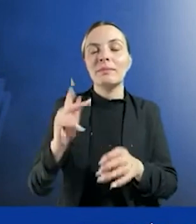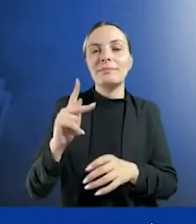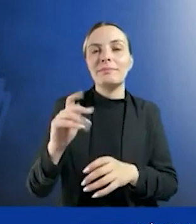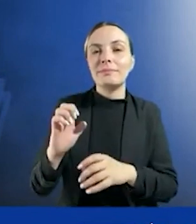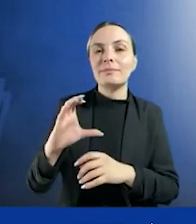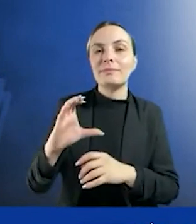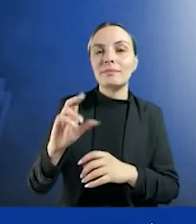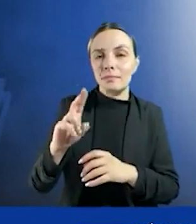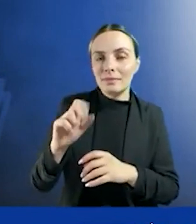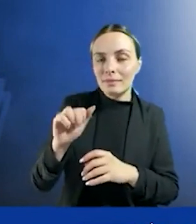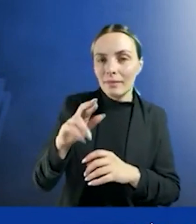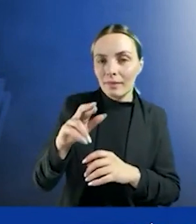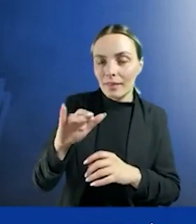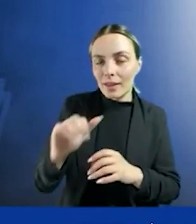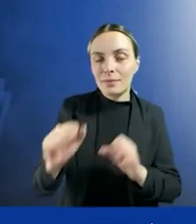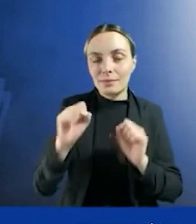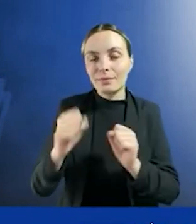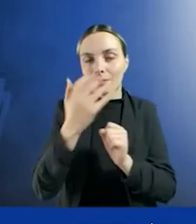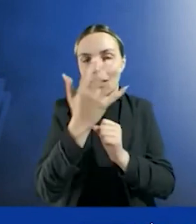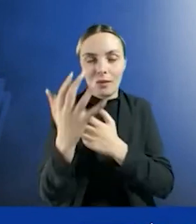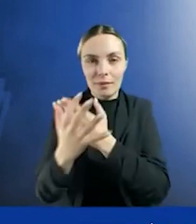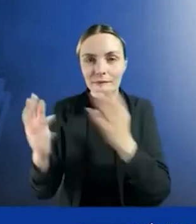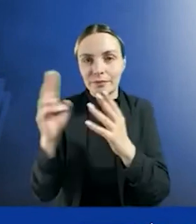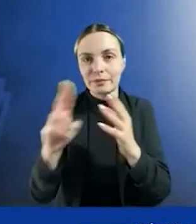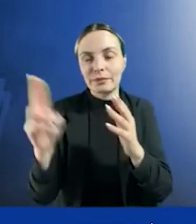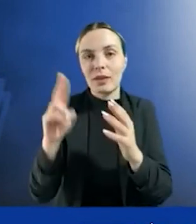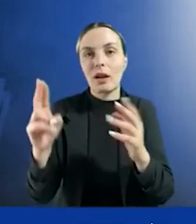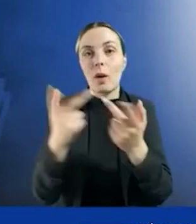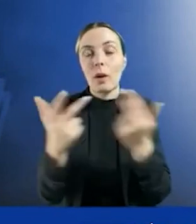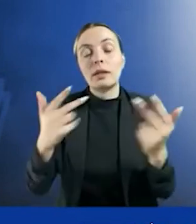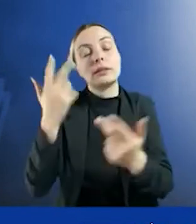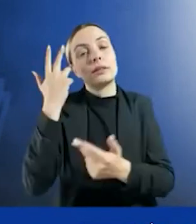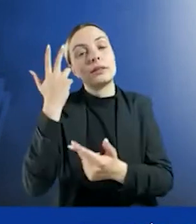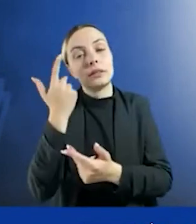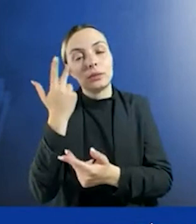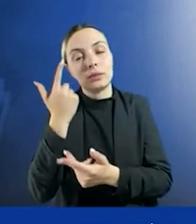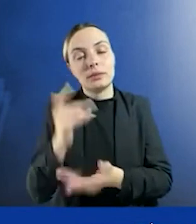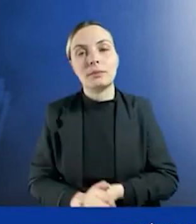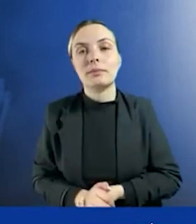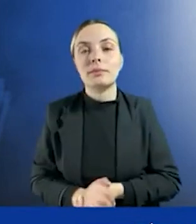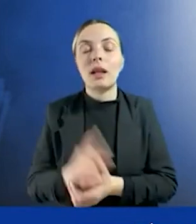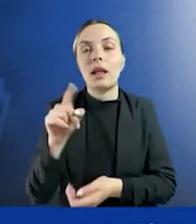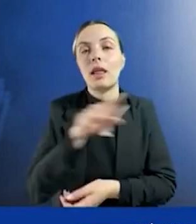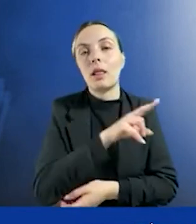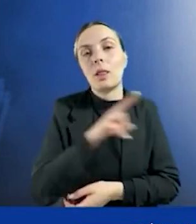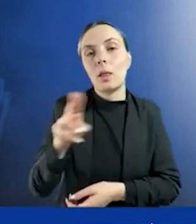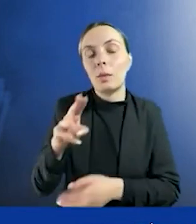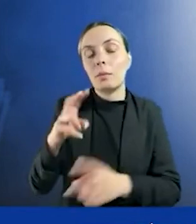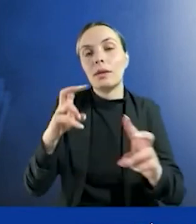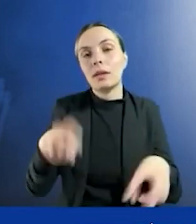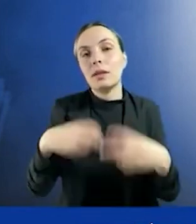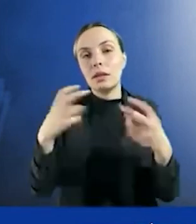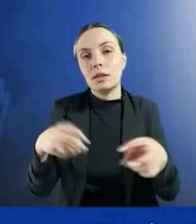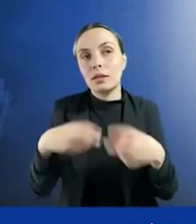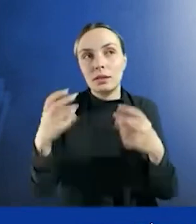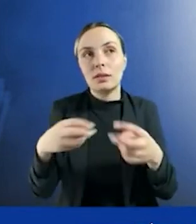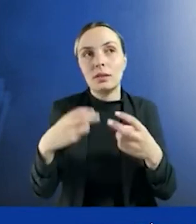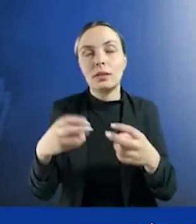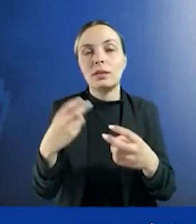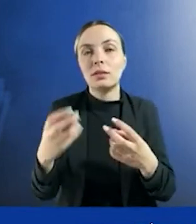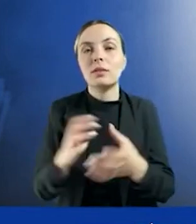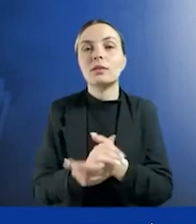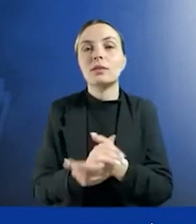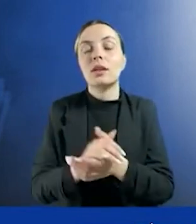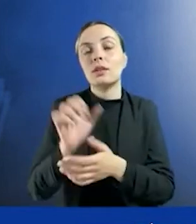nós poderemos economizar recursos naturais. É isso que nós chamamos de agricultura com o solo